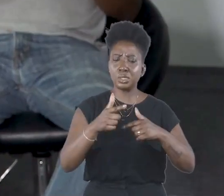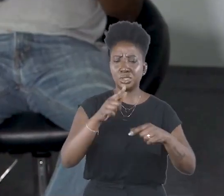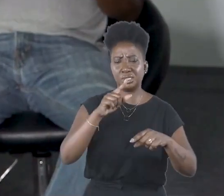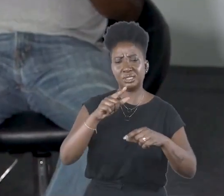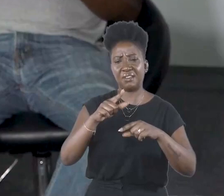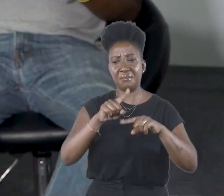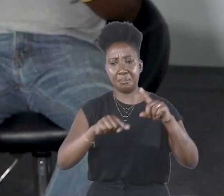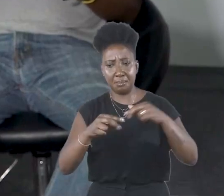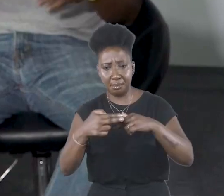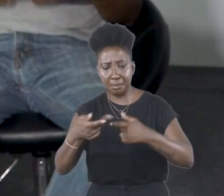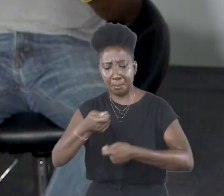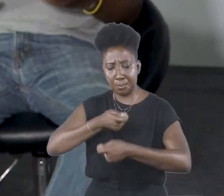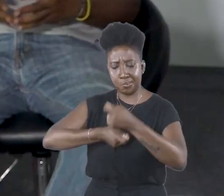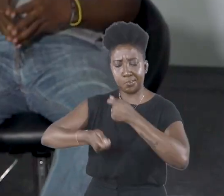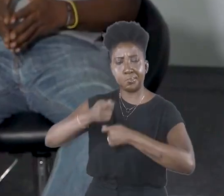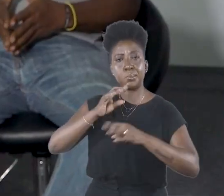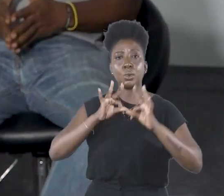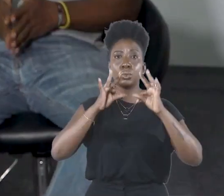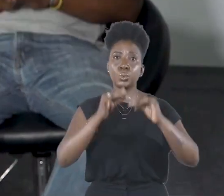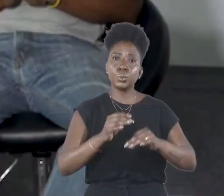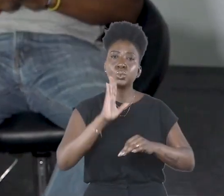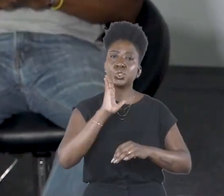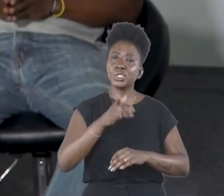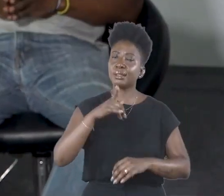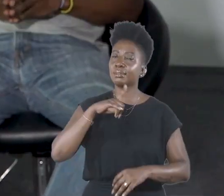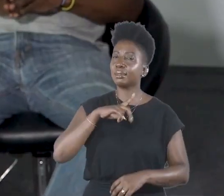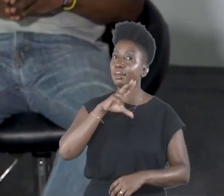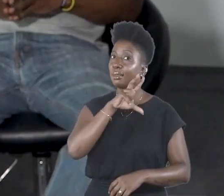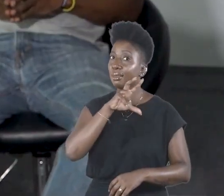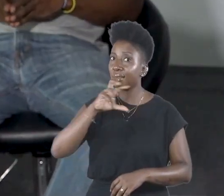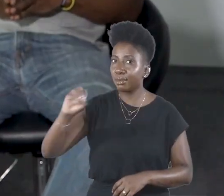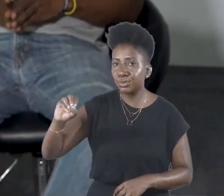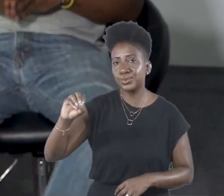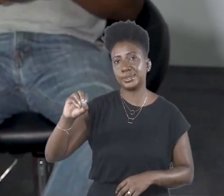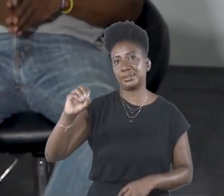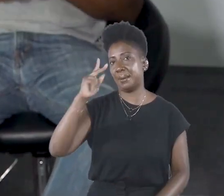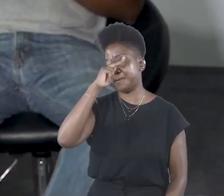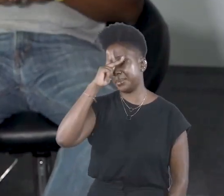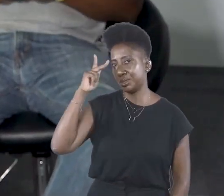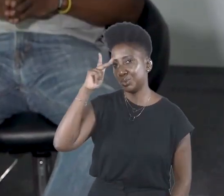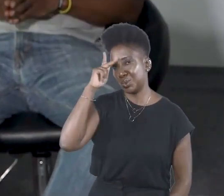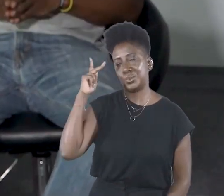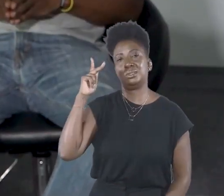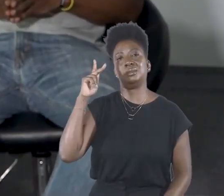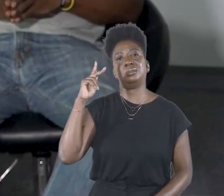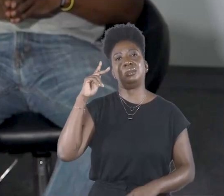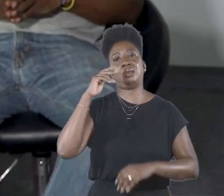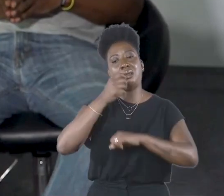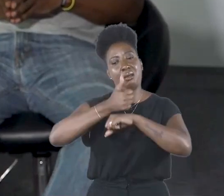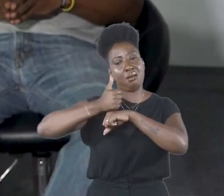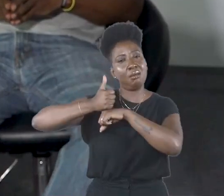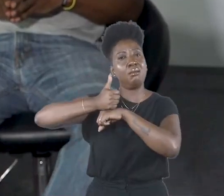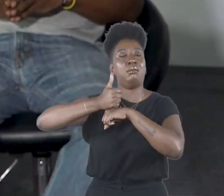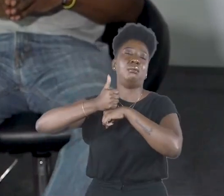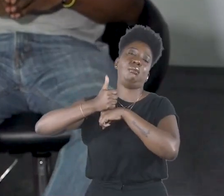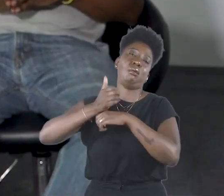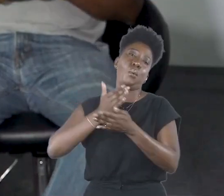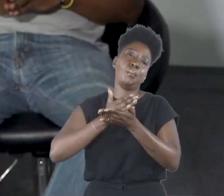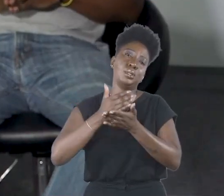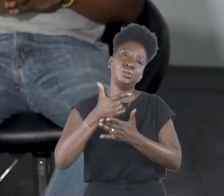de madeira, alguns negócios, a maioria, a gente já capacitou mais de 500 imigrantes desde 2017, a Marrom